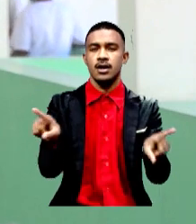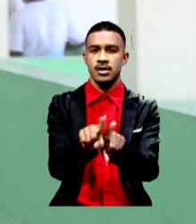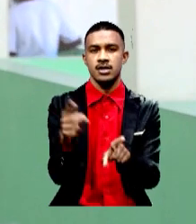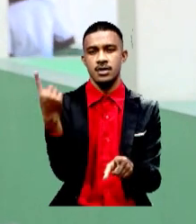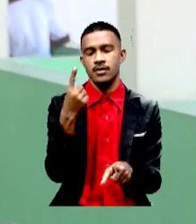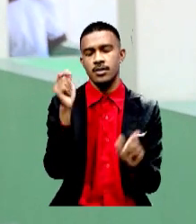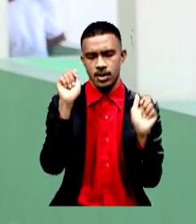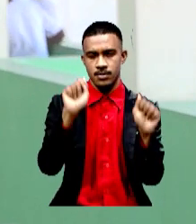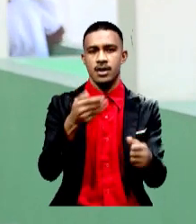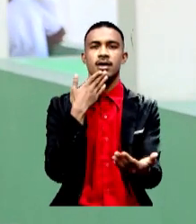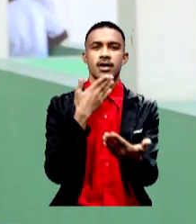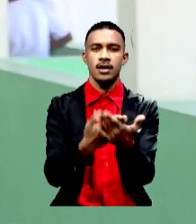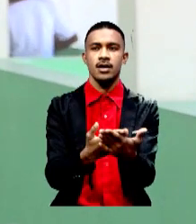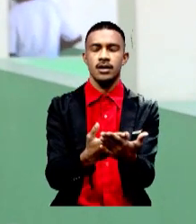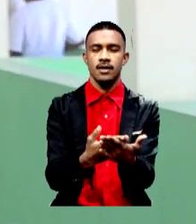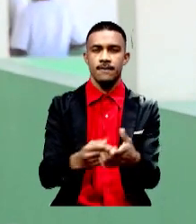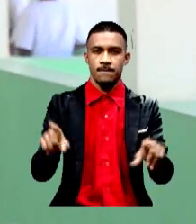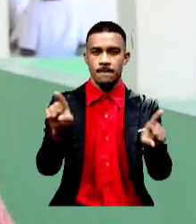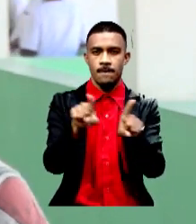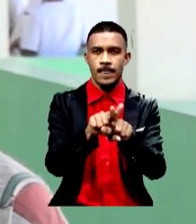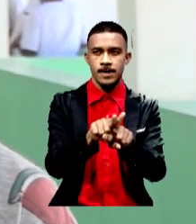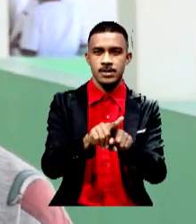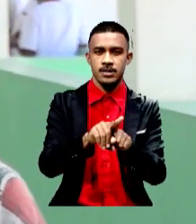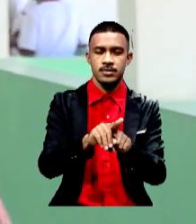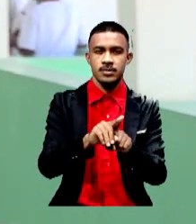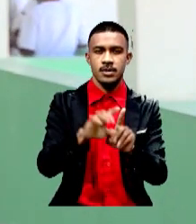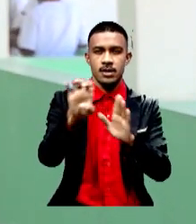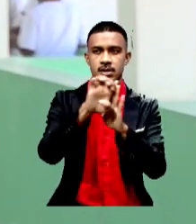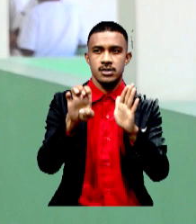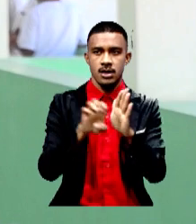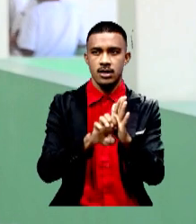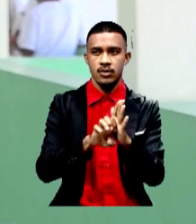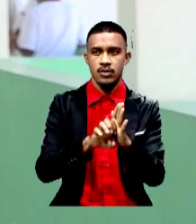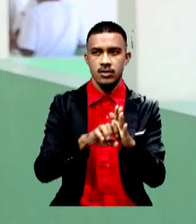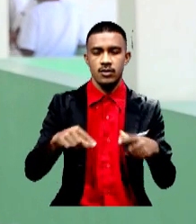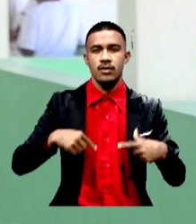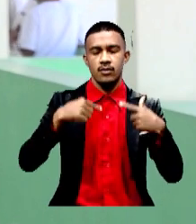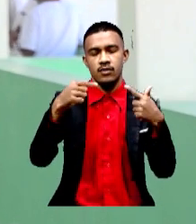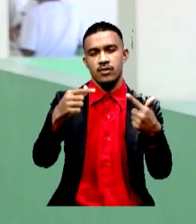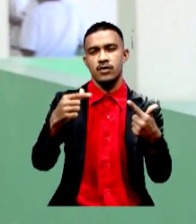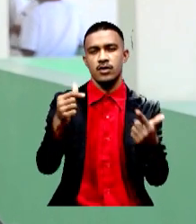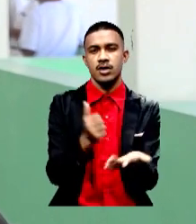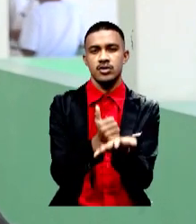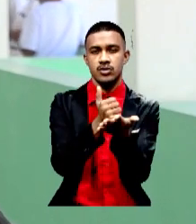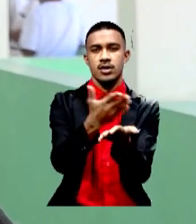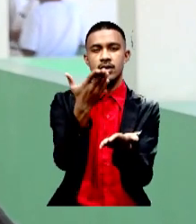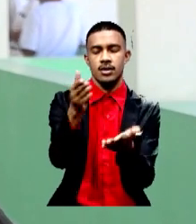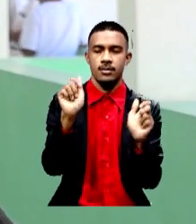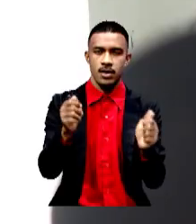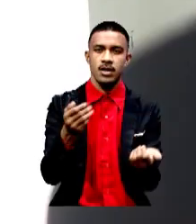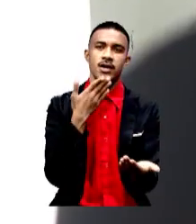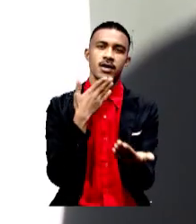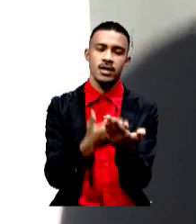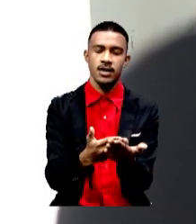dia ni sumu san sa pas staru bele kun ti sa poin rumo bani san san nivel jek men fo ajuden